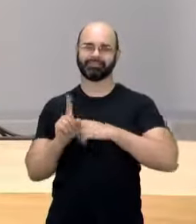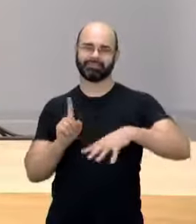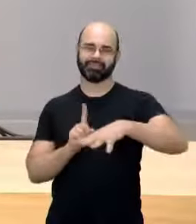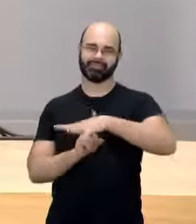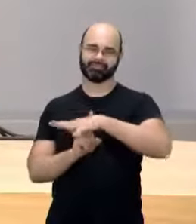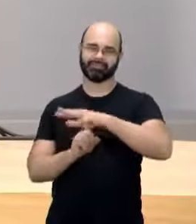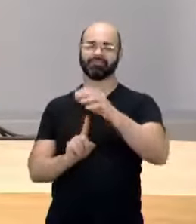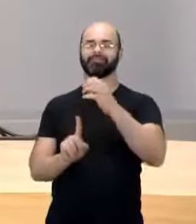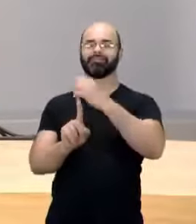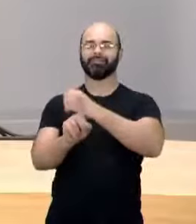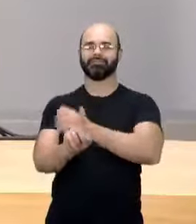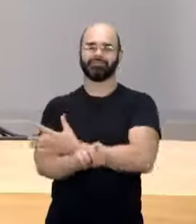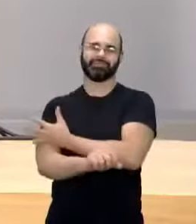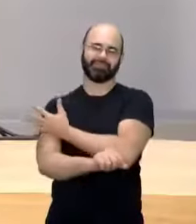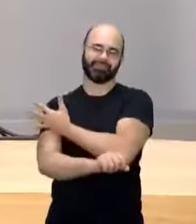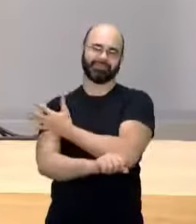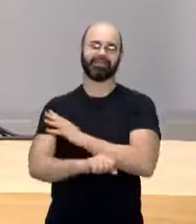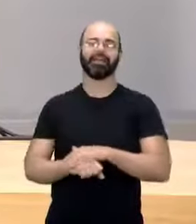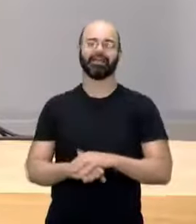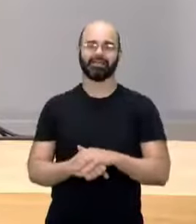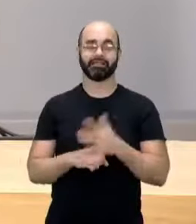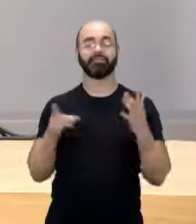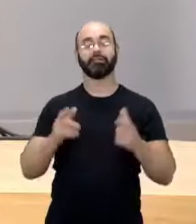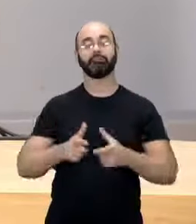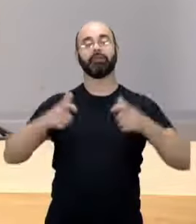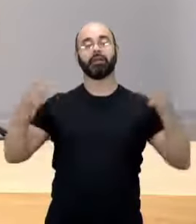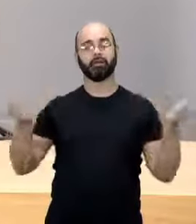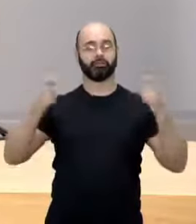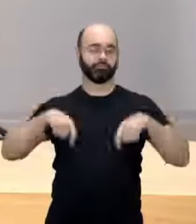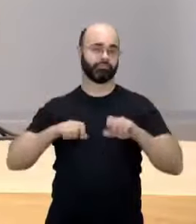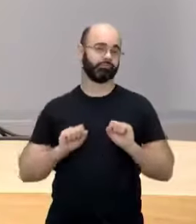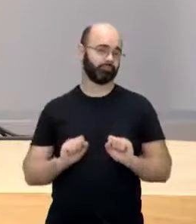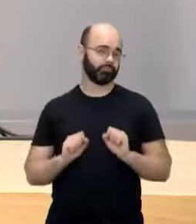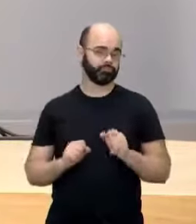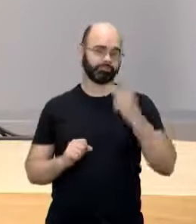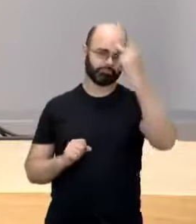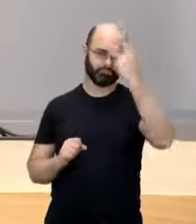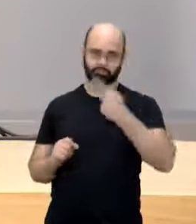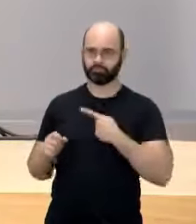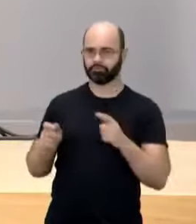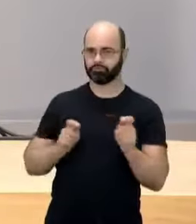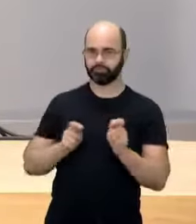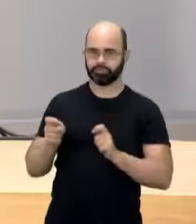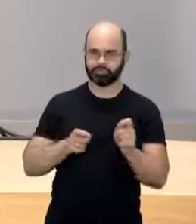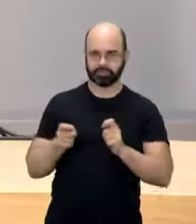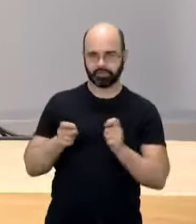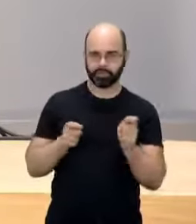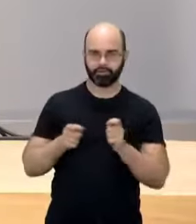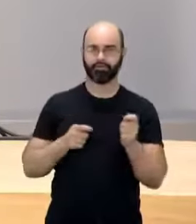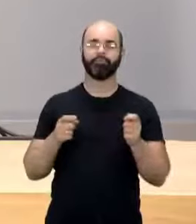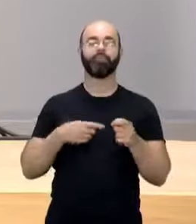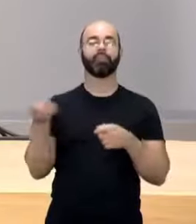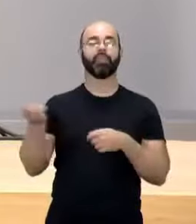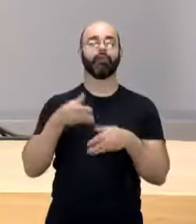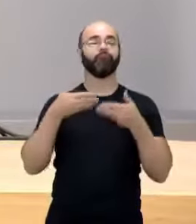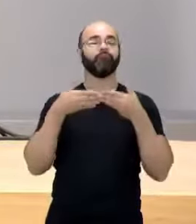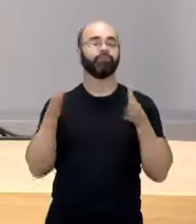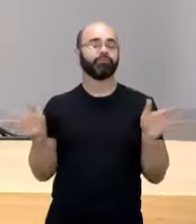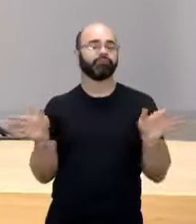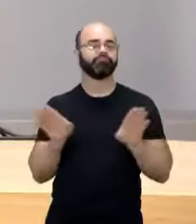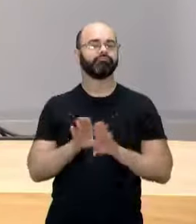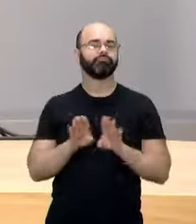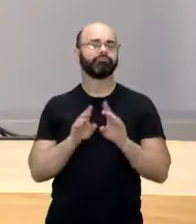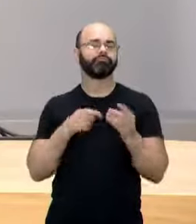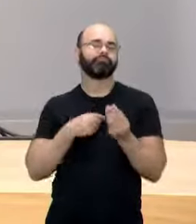essas macro competências, como você já citou, né? A autogestão, a abertura ao novo, a